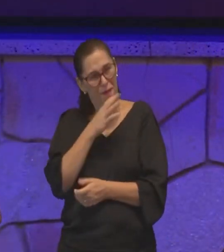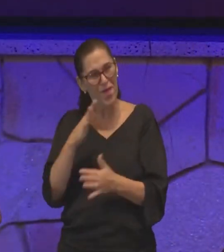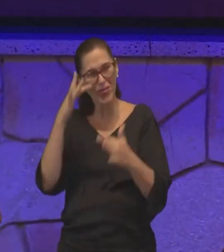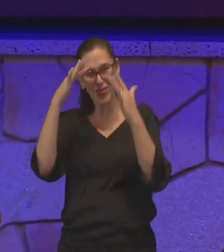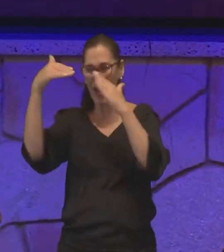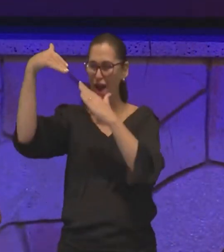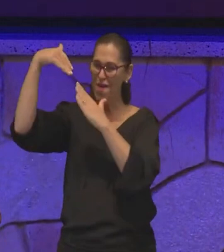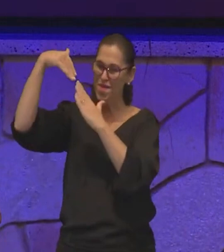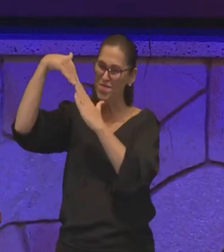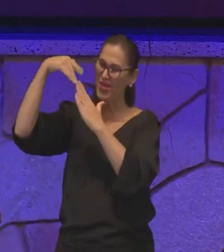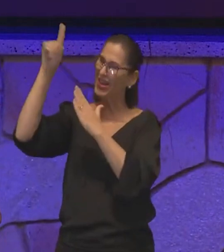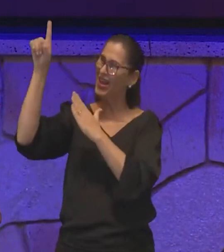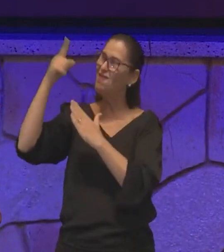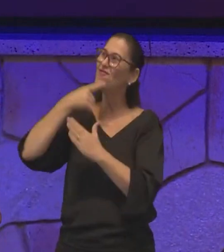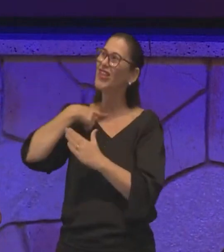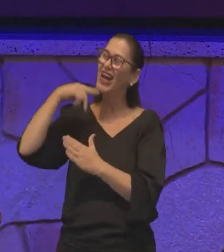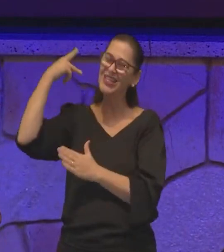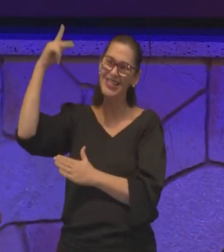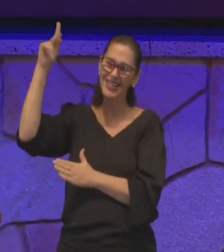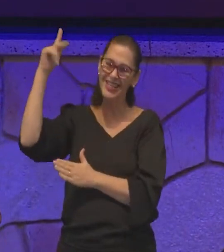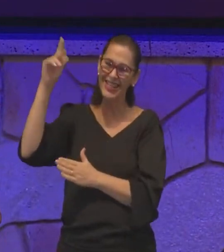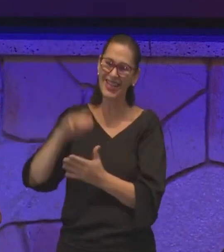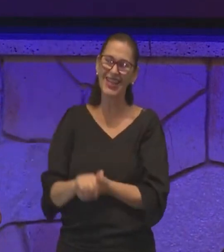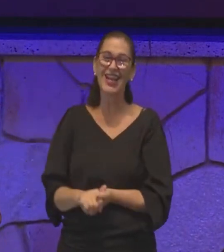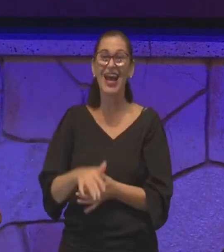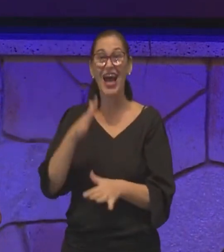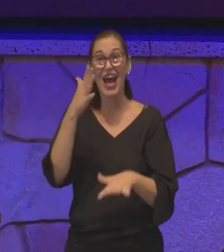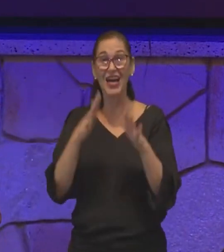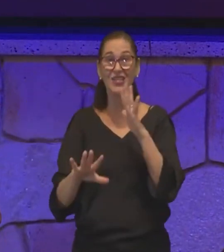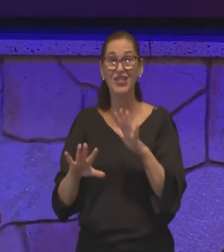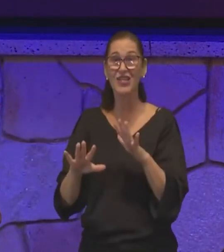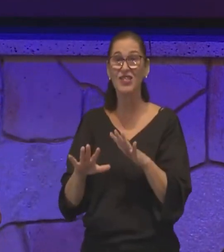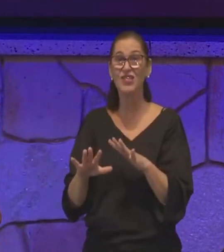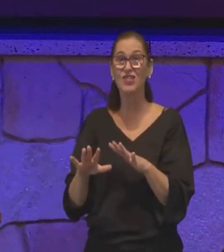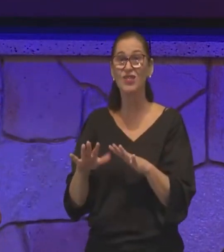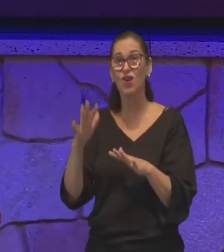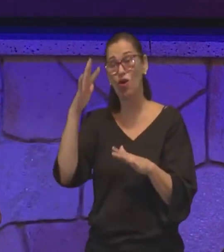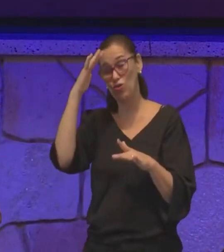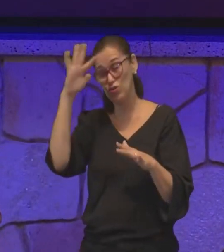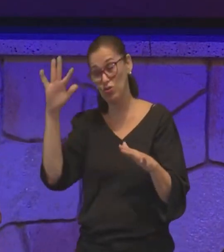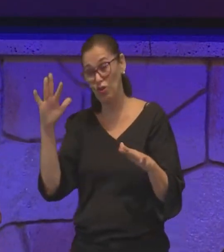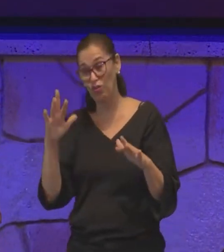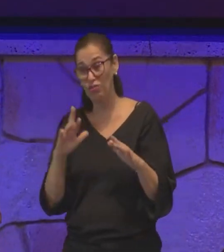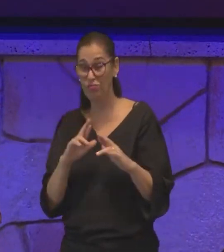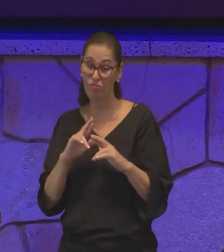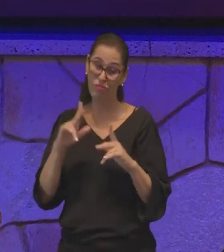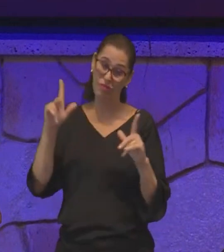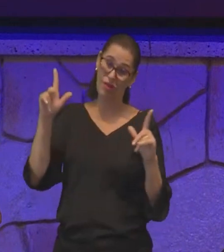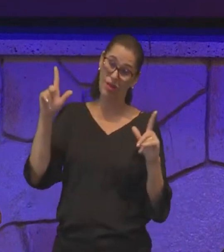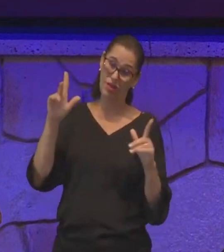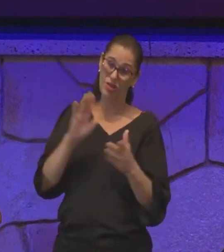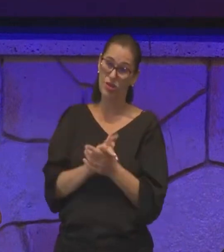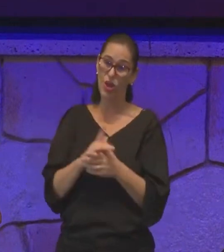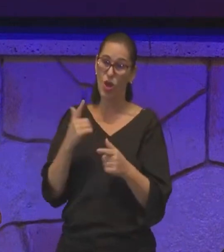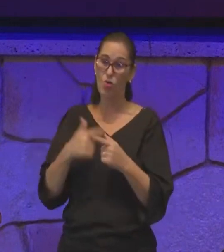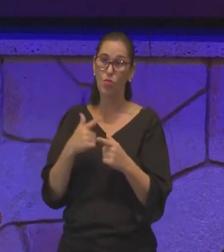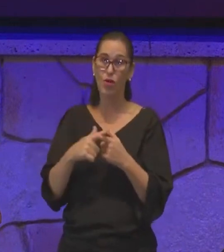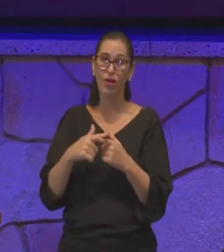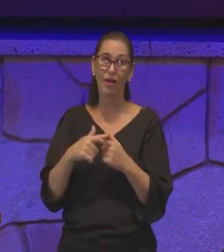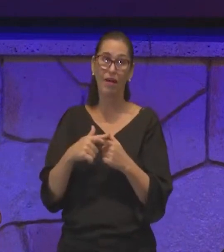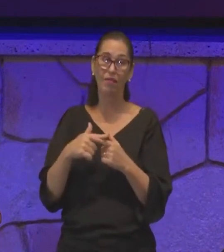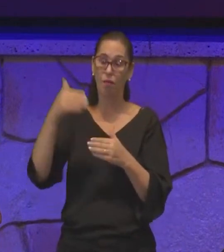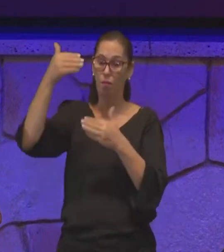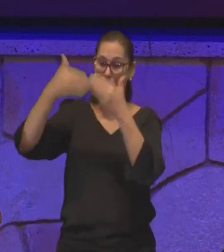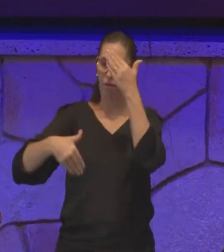para nós. E muitas vezes não acontece e não dá certo. Por quê? Porque não são sonhos de Deus,